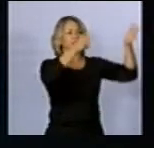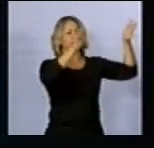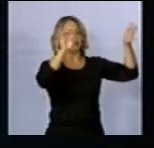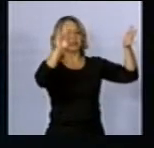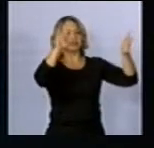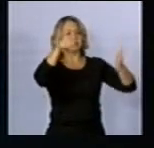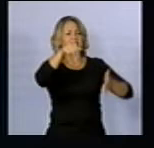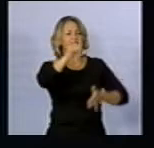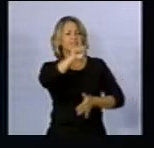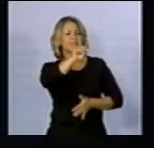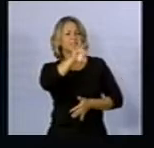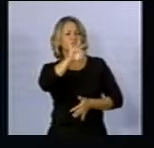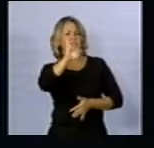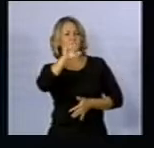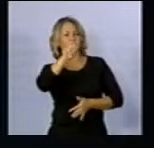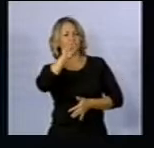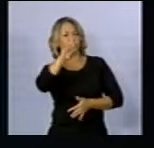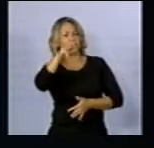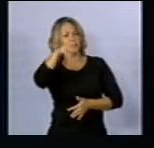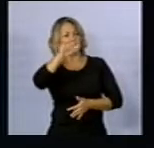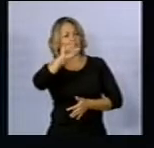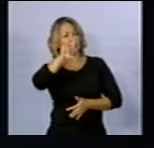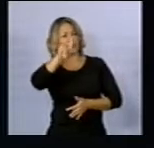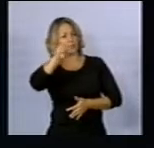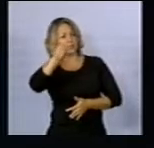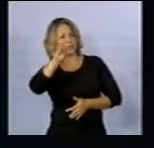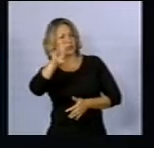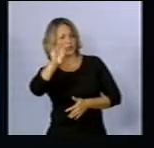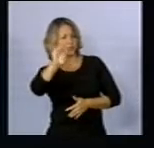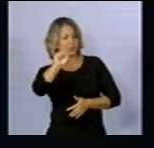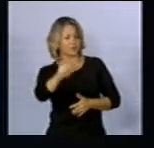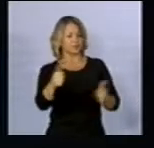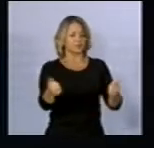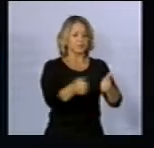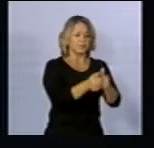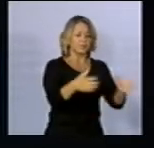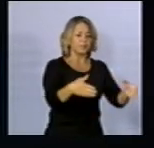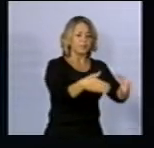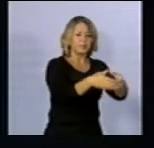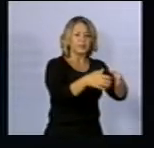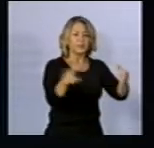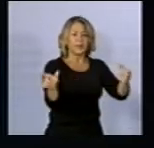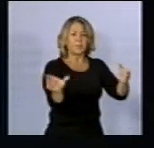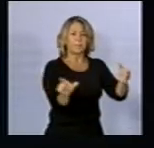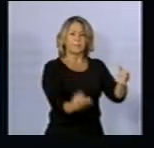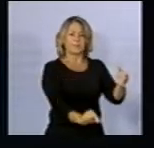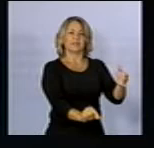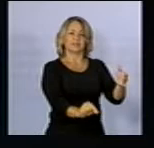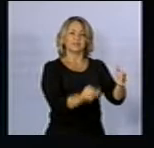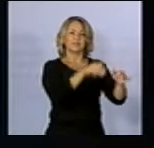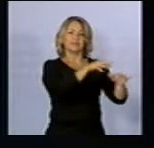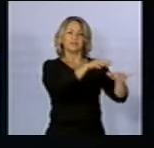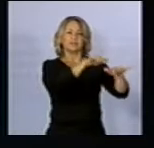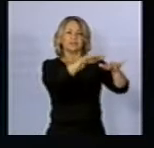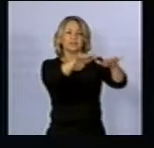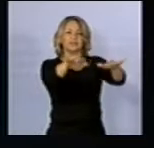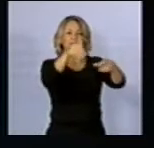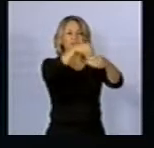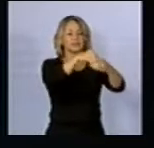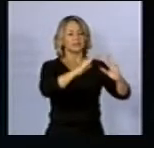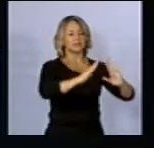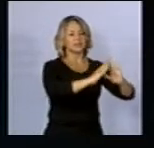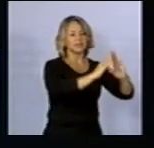são os equipamentos que baixam a tensão dos circuitos primários para sua distribuição aos residências